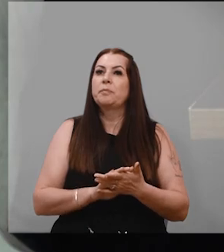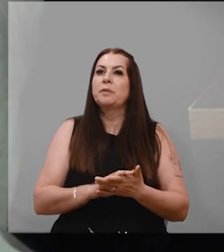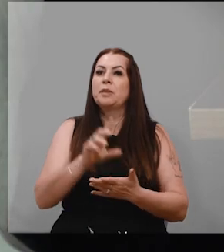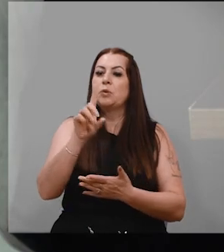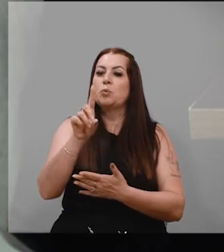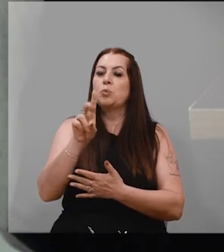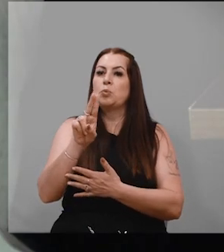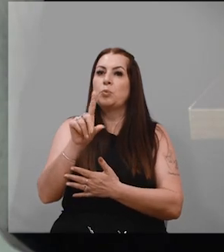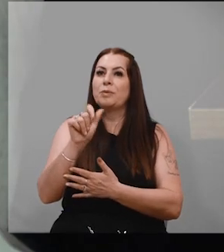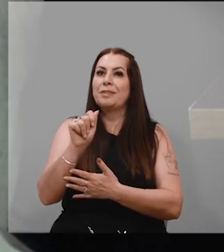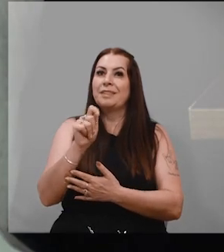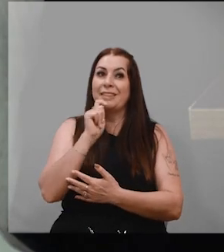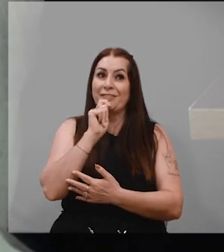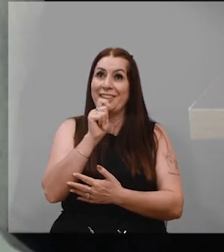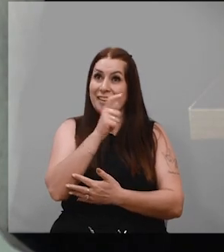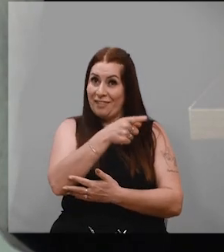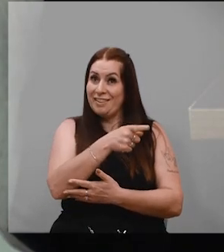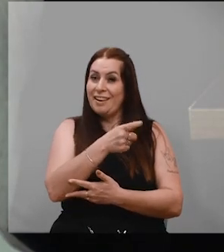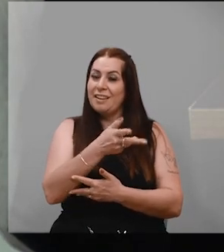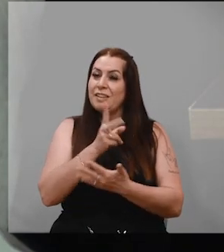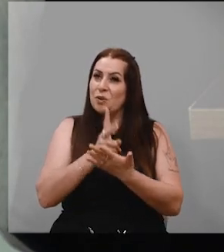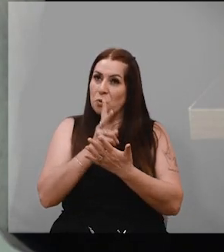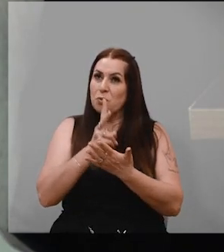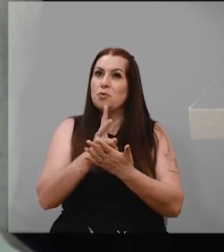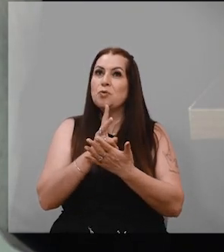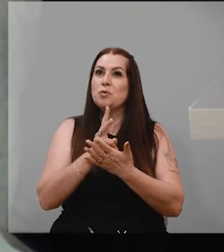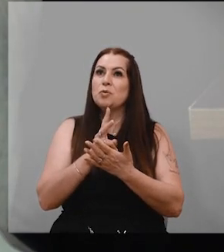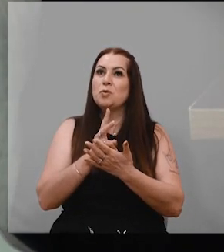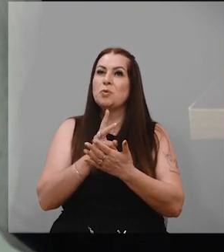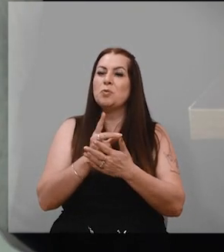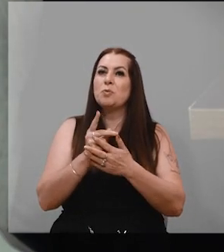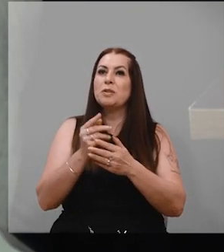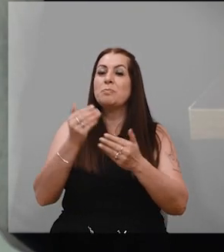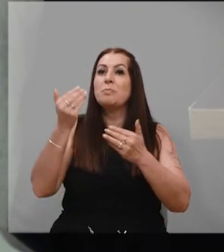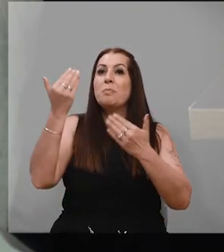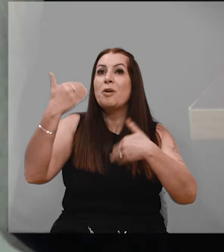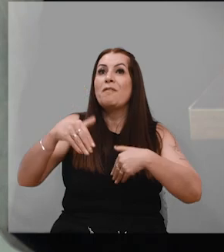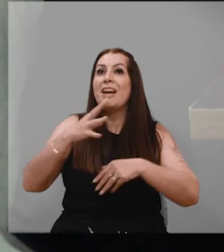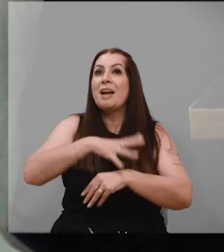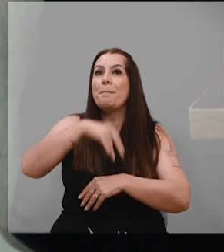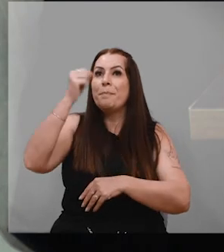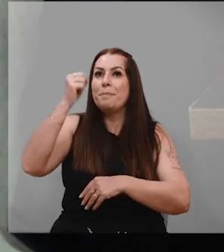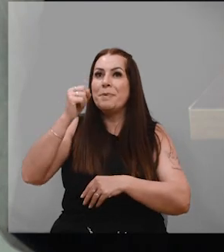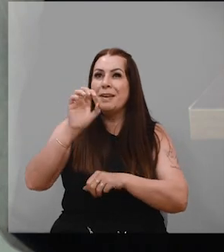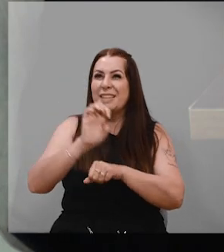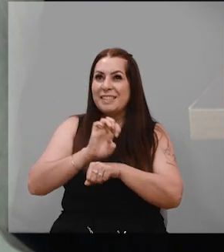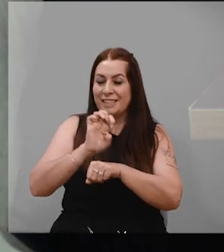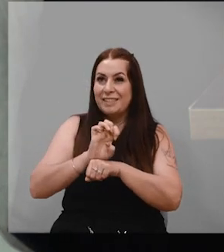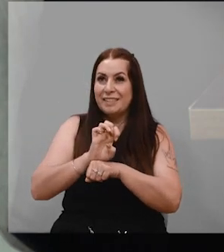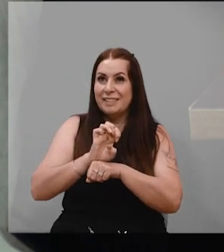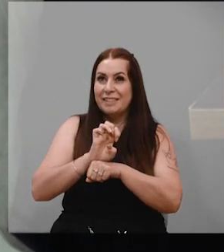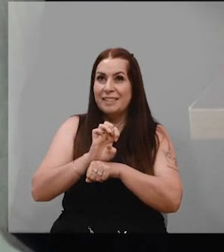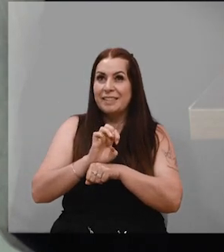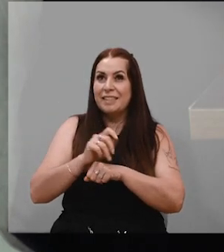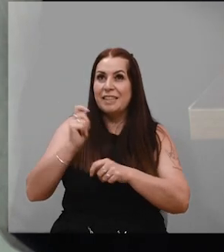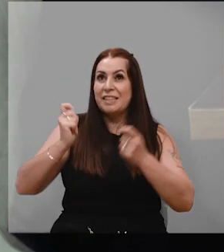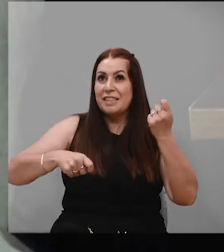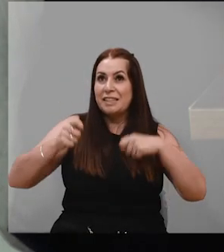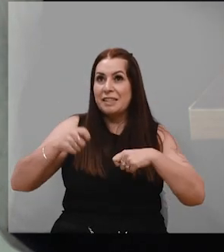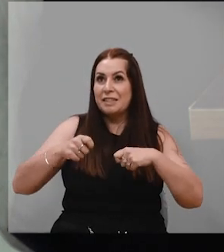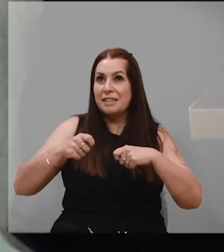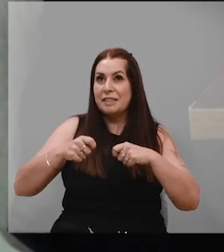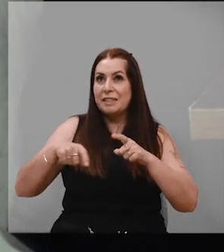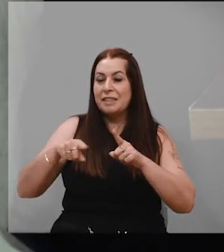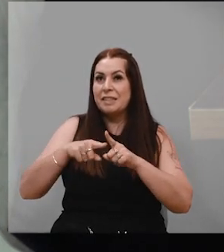nossa entrevistada, ela continua com as provas e ela é a campeã estadual de tambor, que é o cavalo que tem que fazer